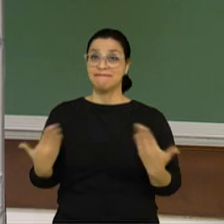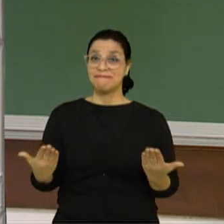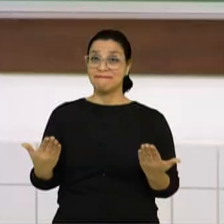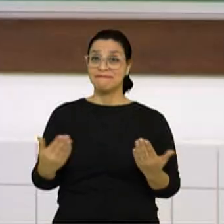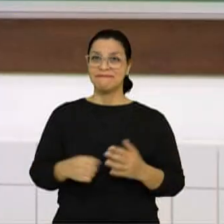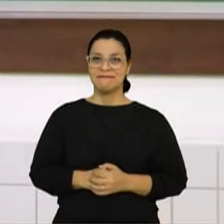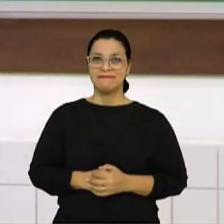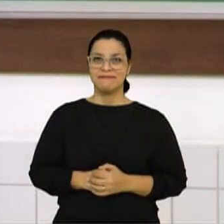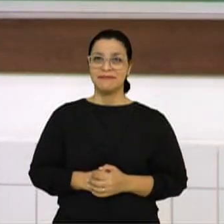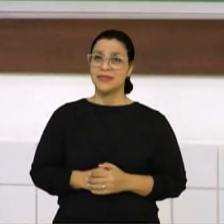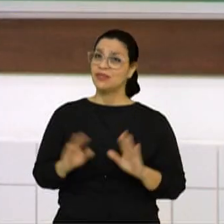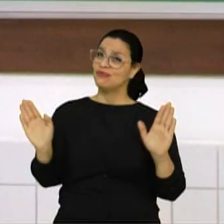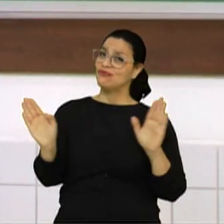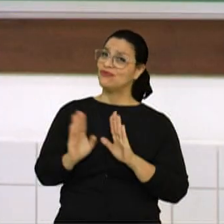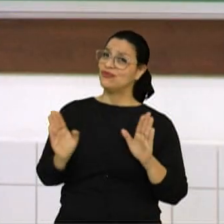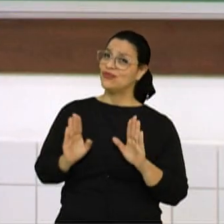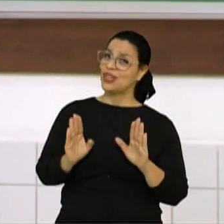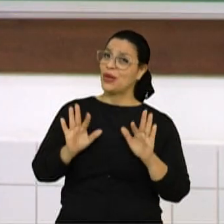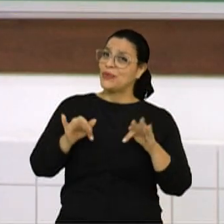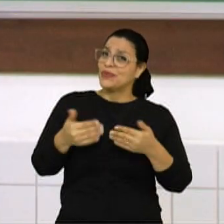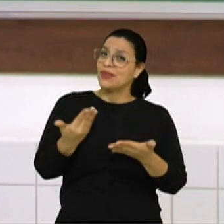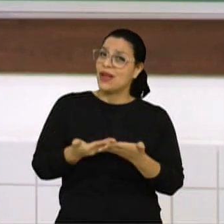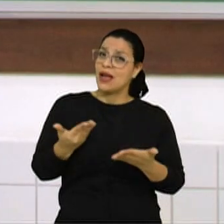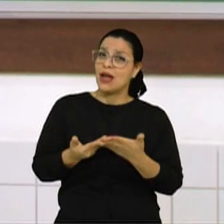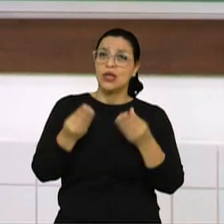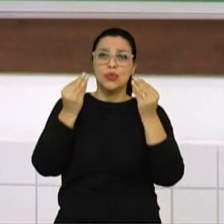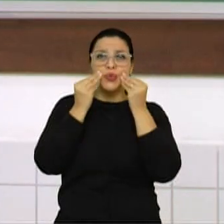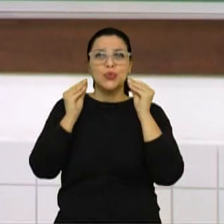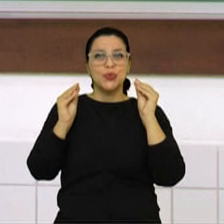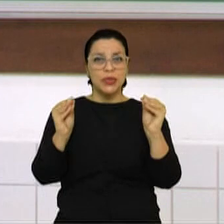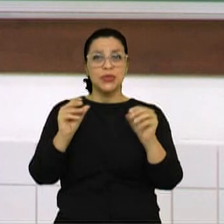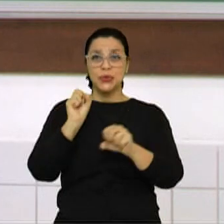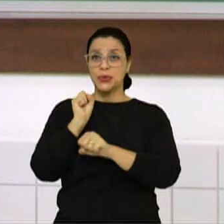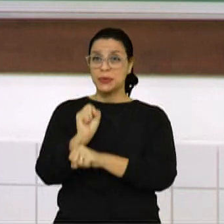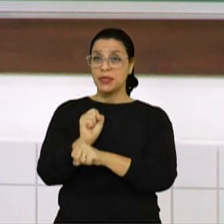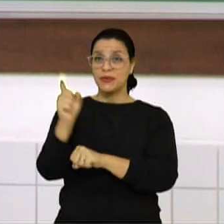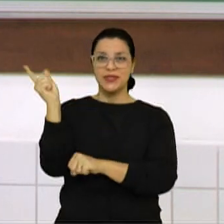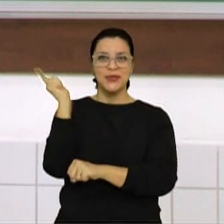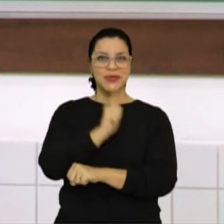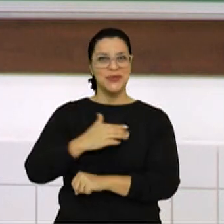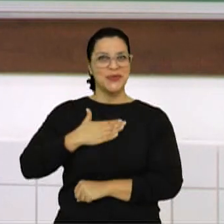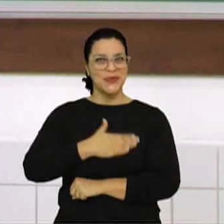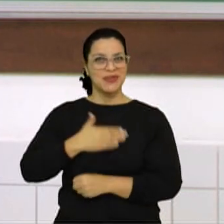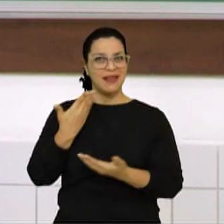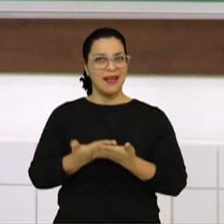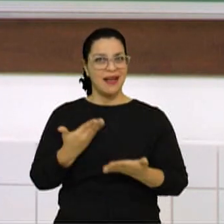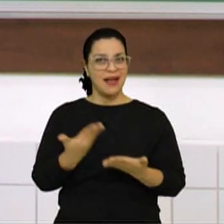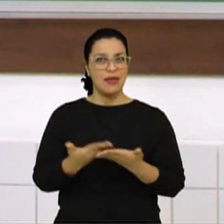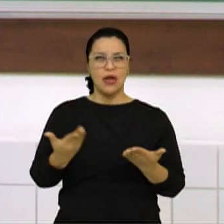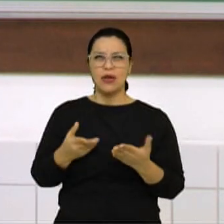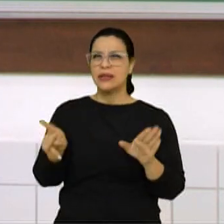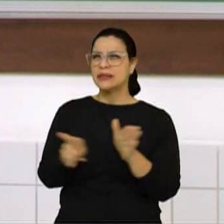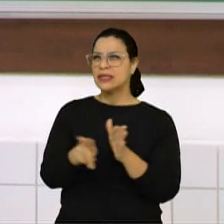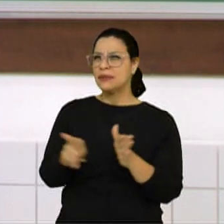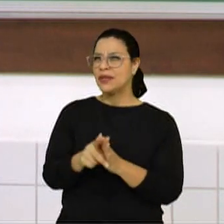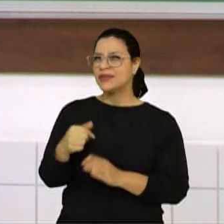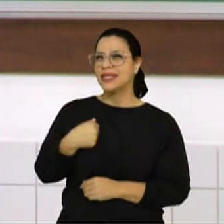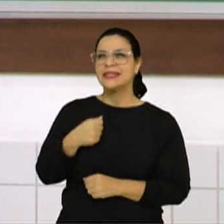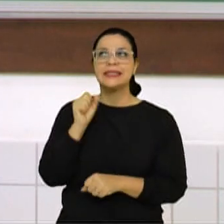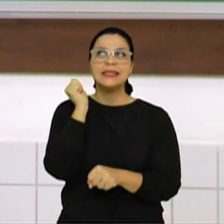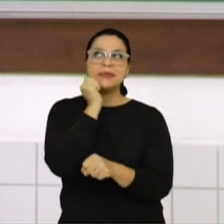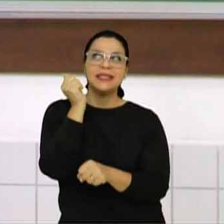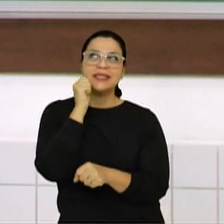E vou me despedindo por aqui. Um beijo grande, espero que vocês tenham gostado dessa aula e já vou deixar aqui um gostinho